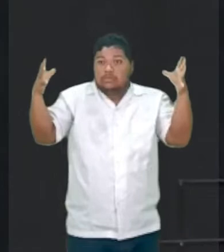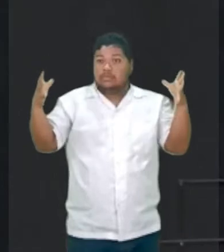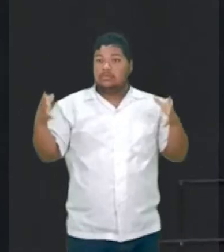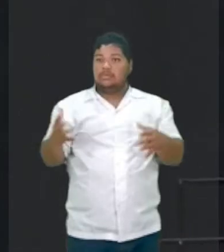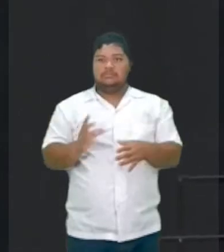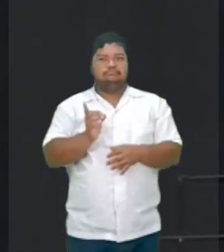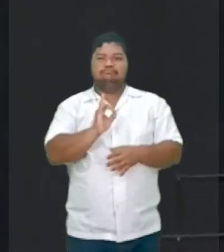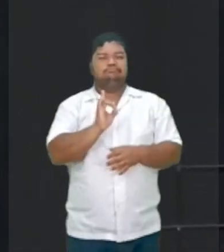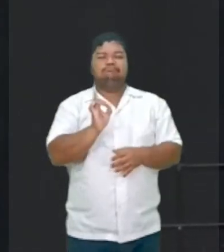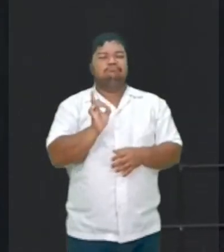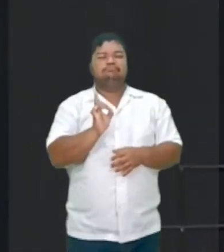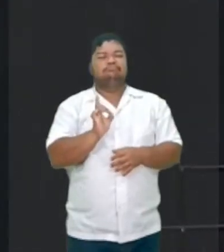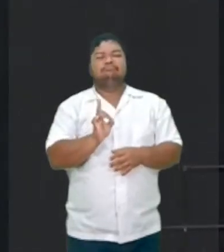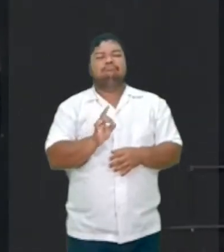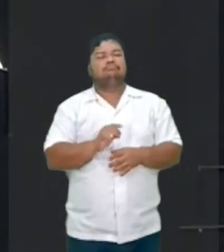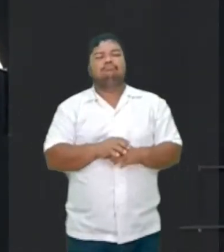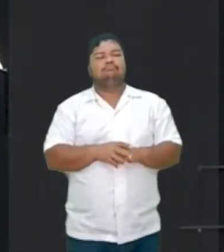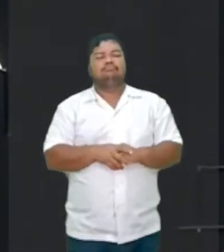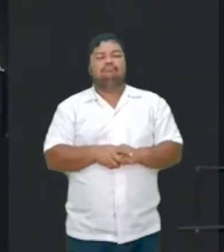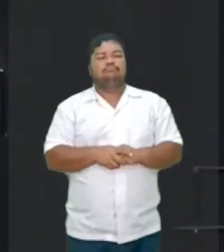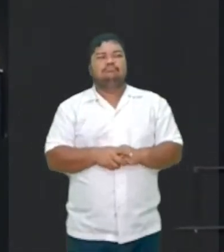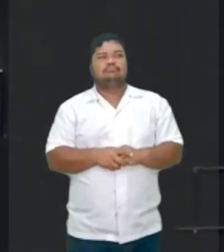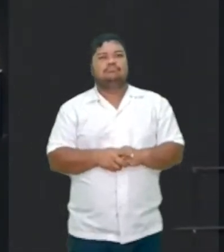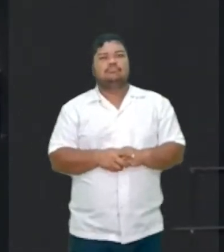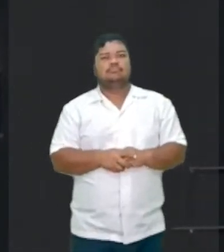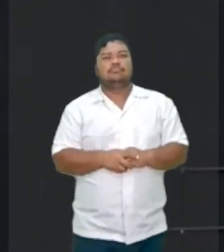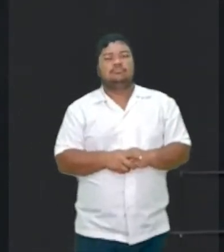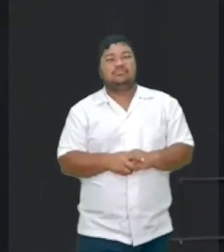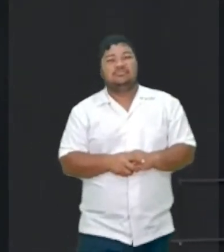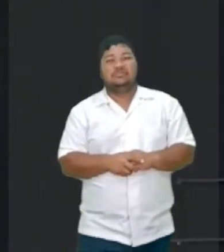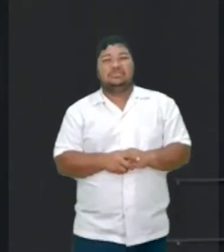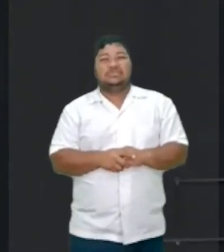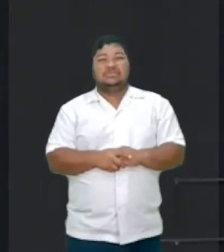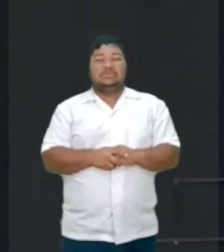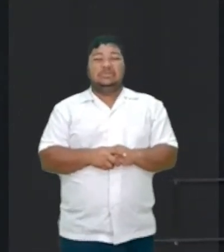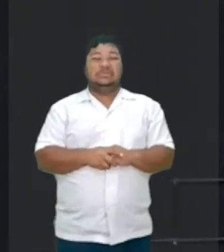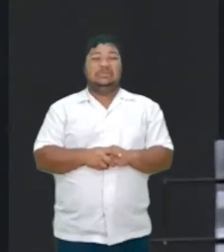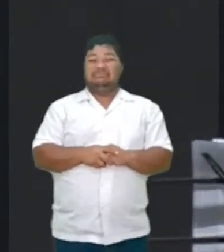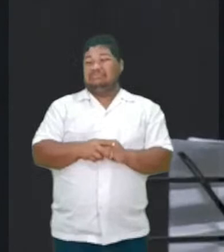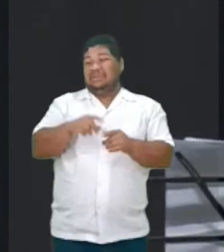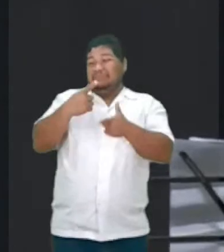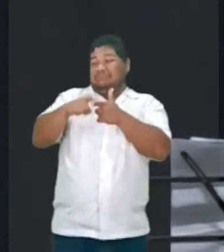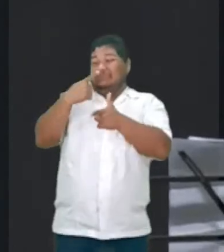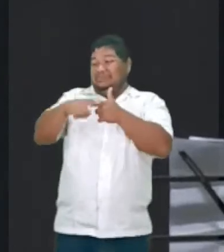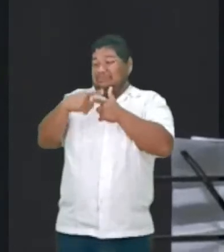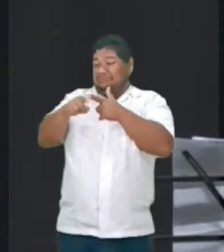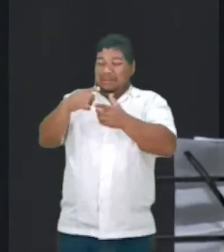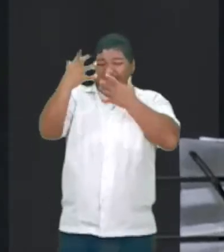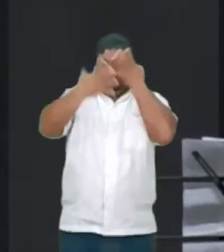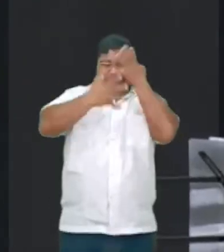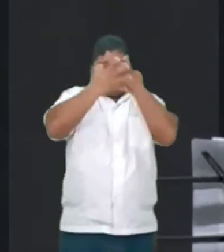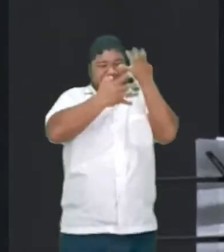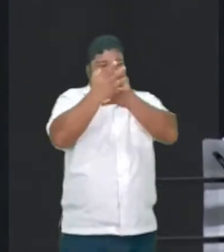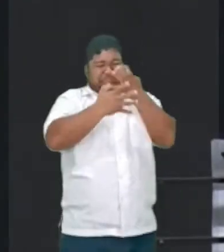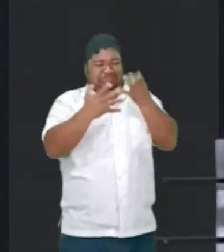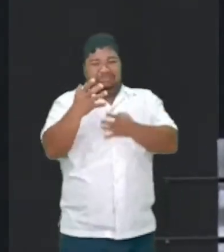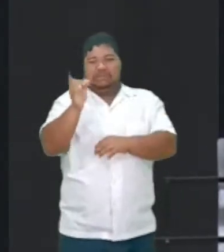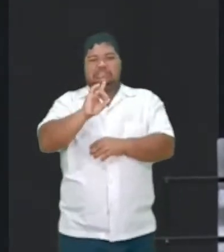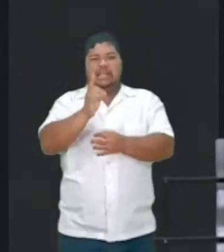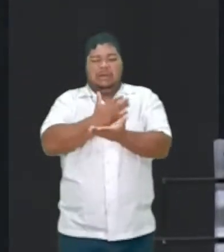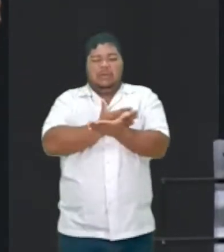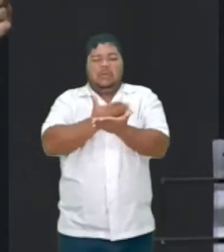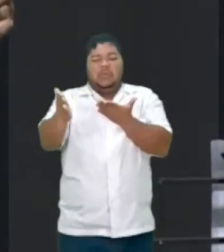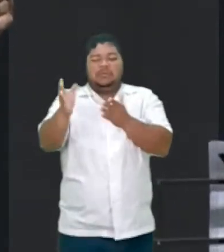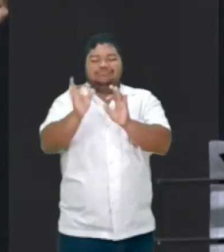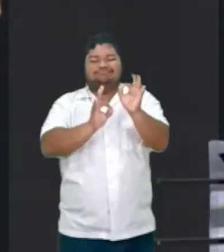nenhuma. O caos não gerou o cosmos. A desordem não gera a ordem.